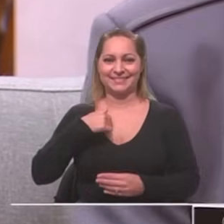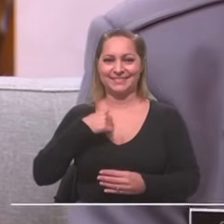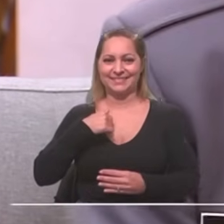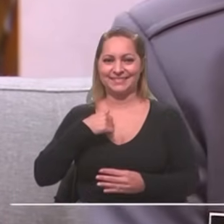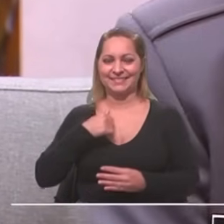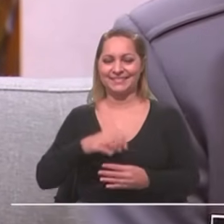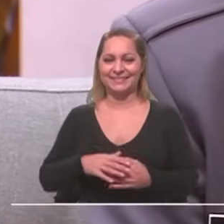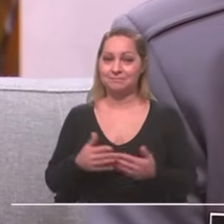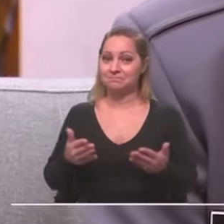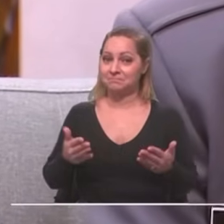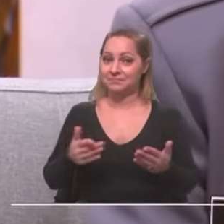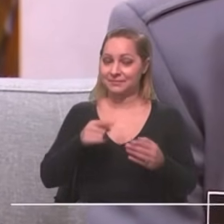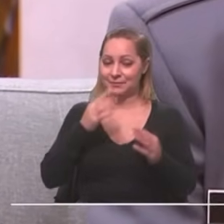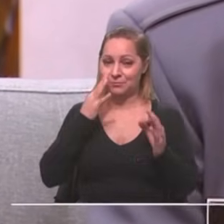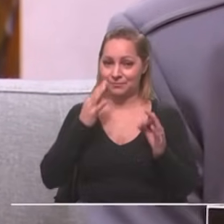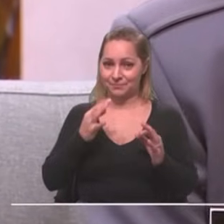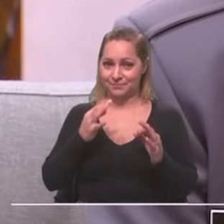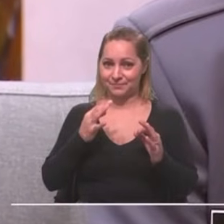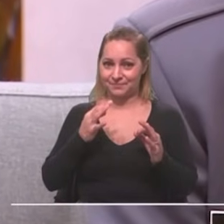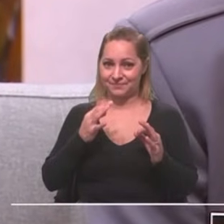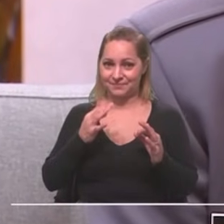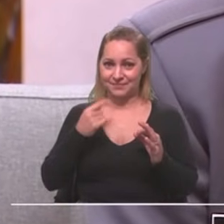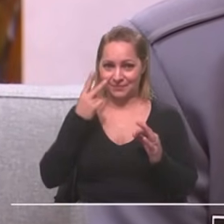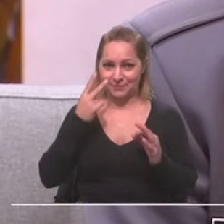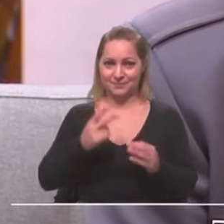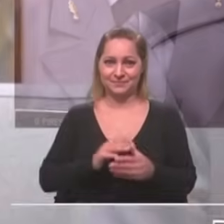ver então. Vamos ver se está preparada para isto. Está bem, vamos ver.